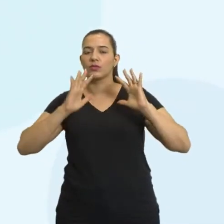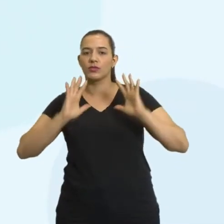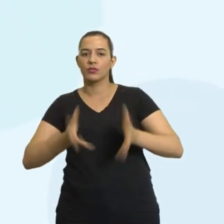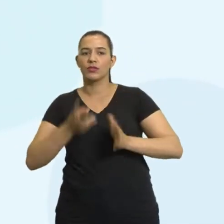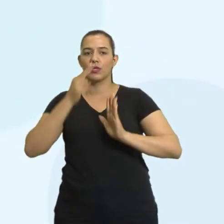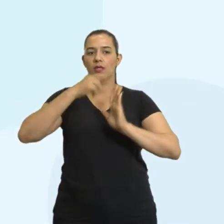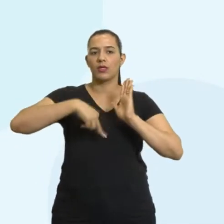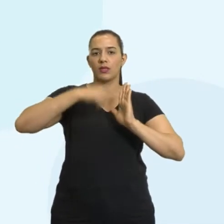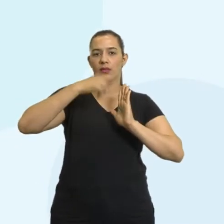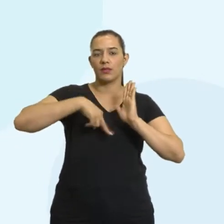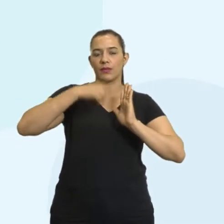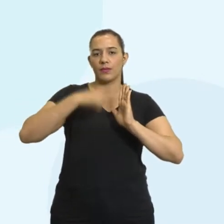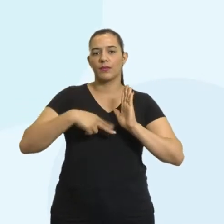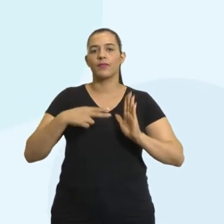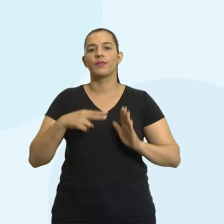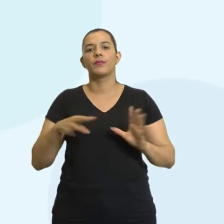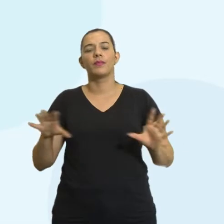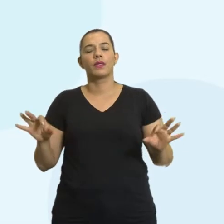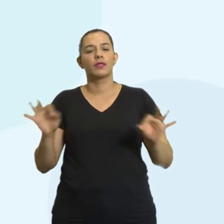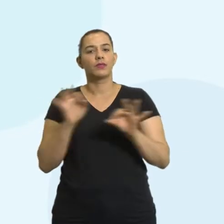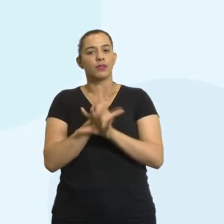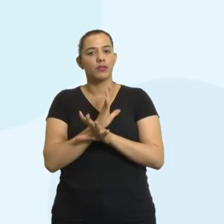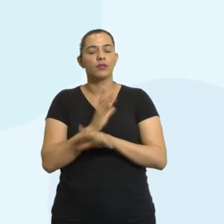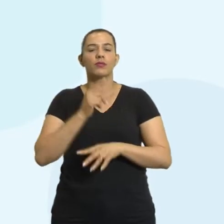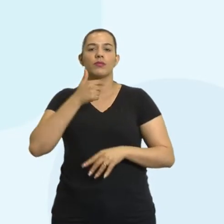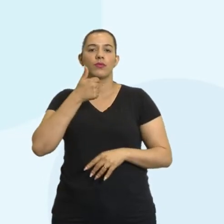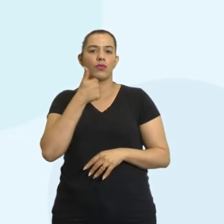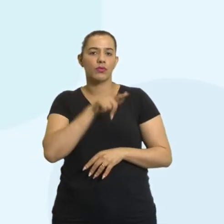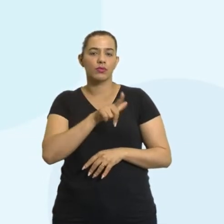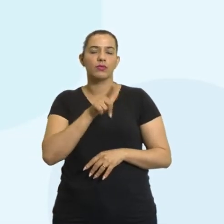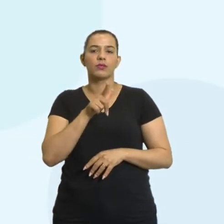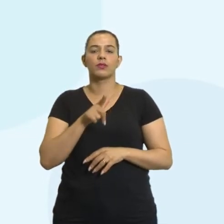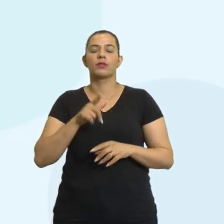Para que haja aí um fechamento, né?